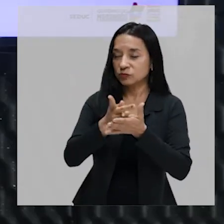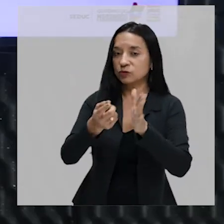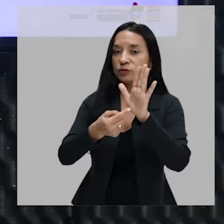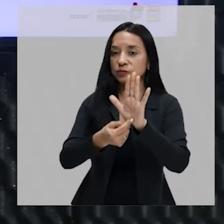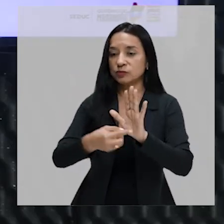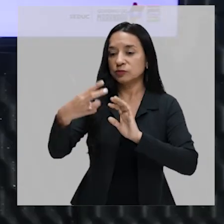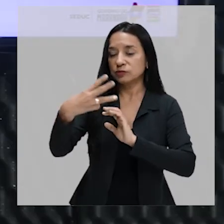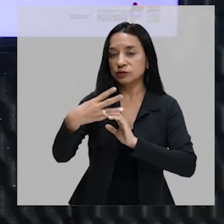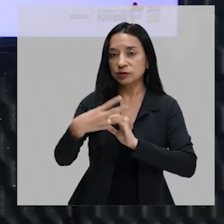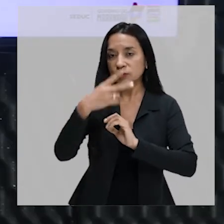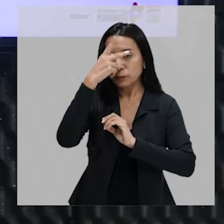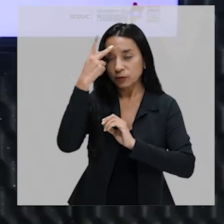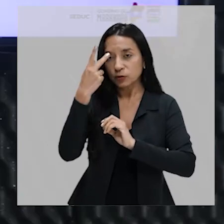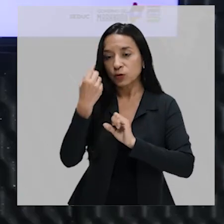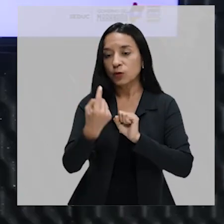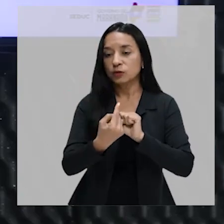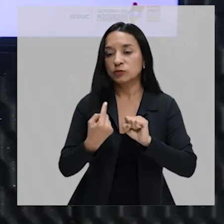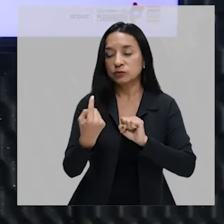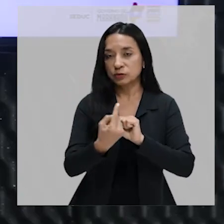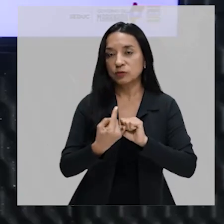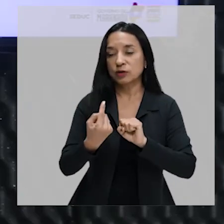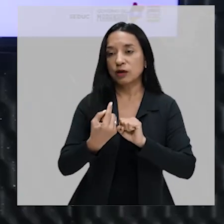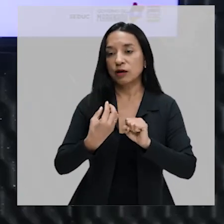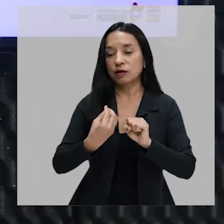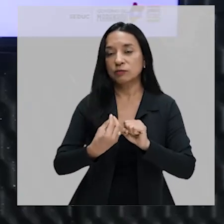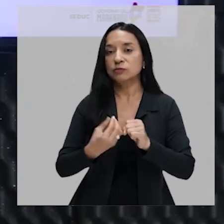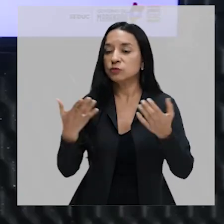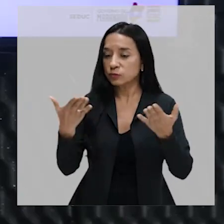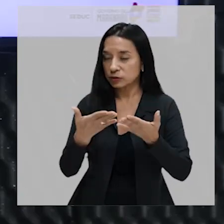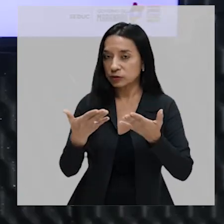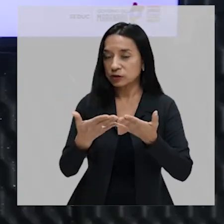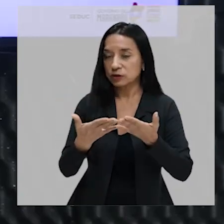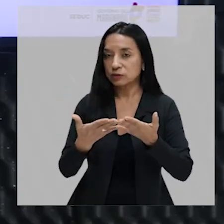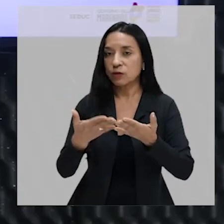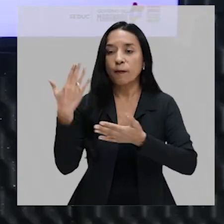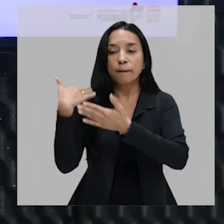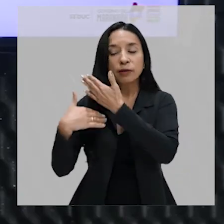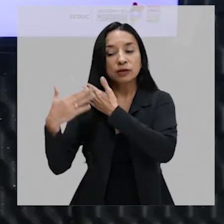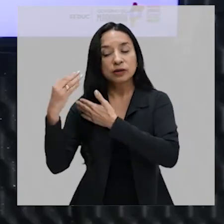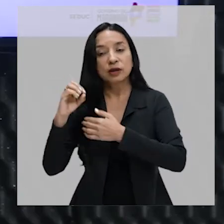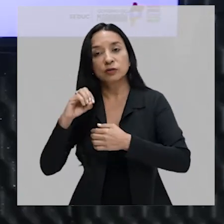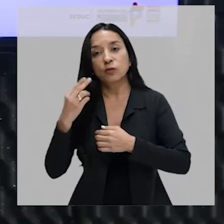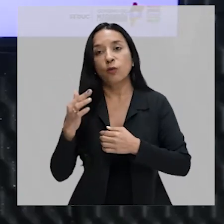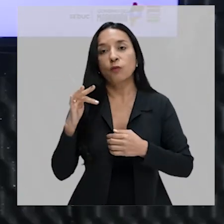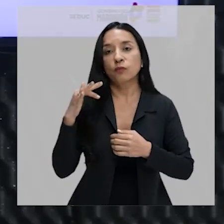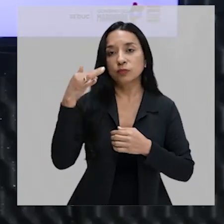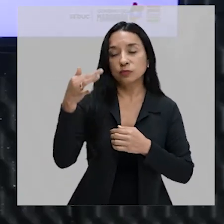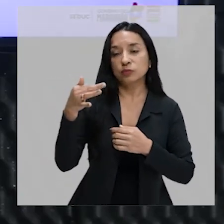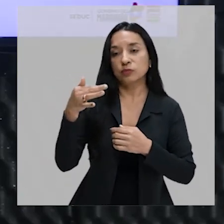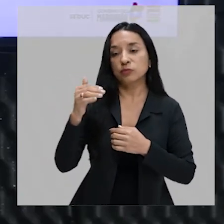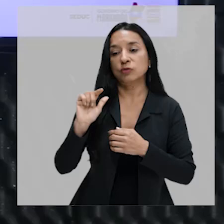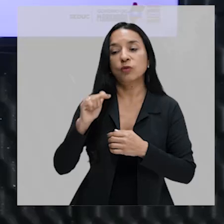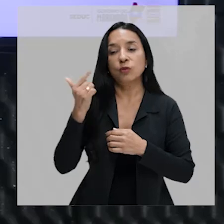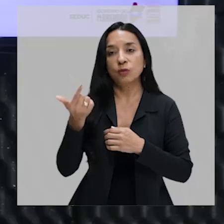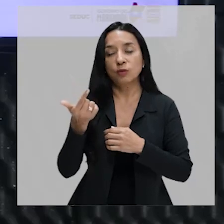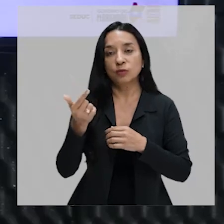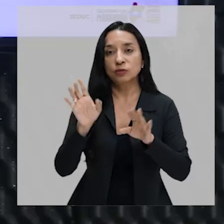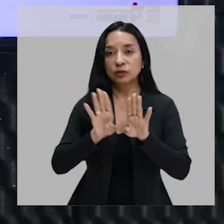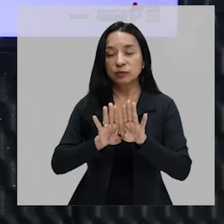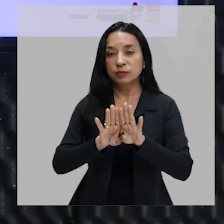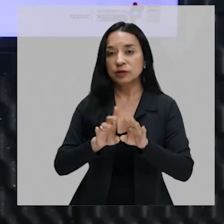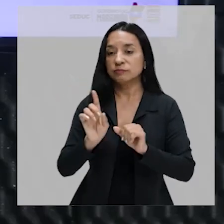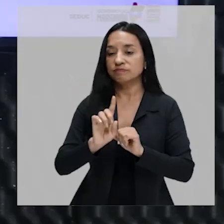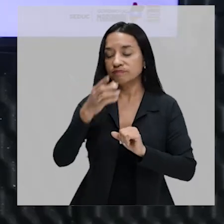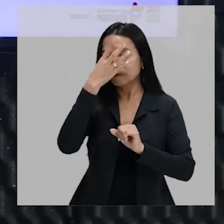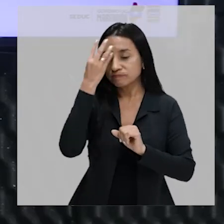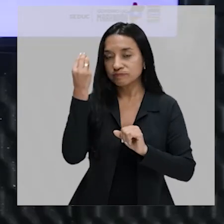na terceira pessoa do singular, sendo no presente, passado ou futuro, tá bom? Outra coisa. Não